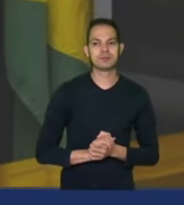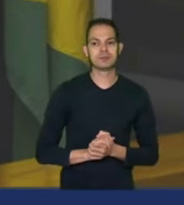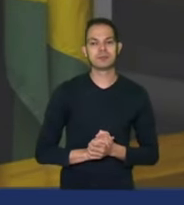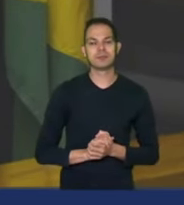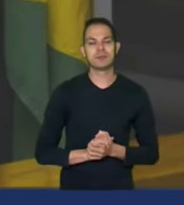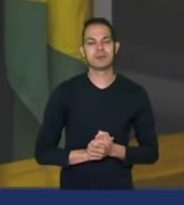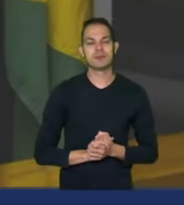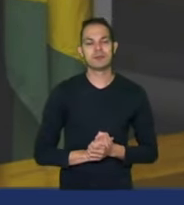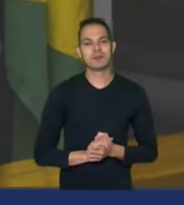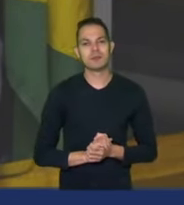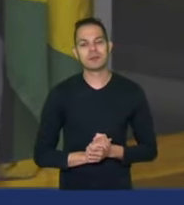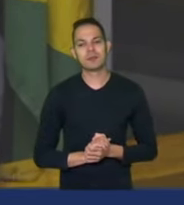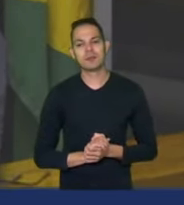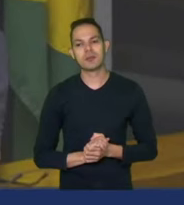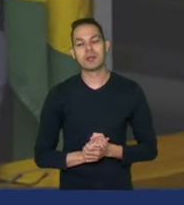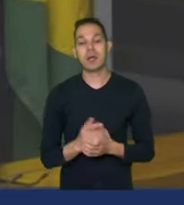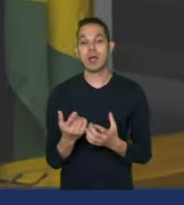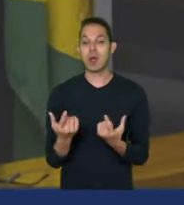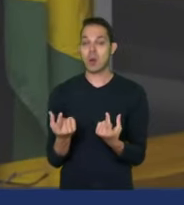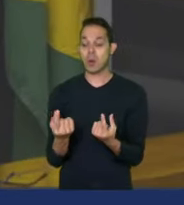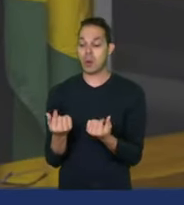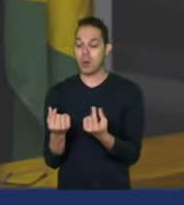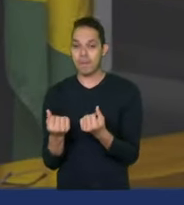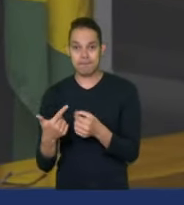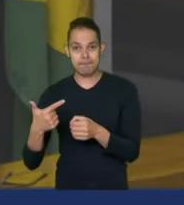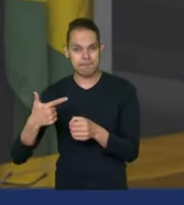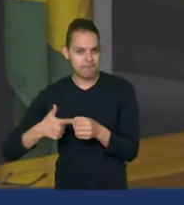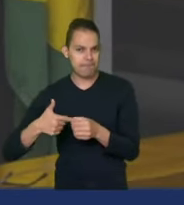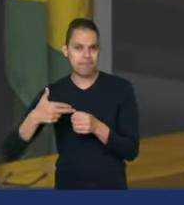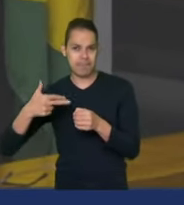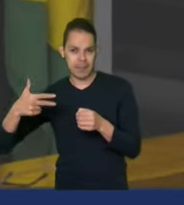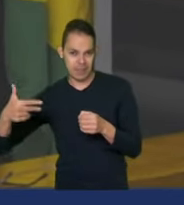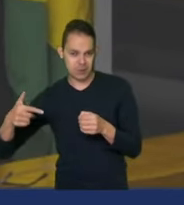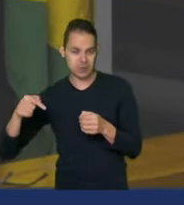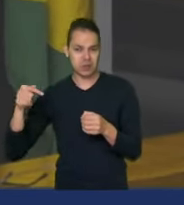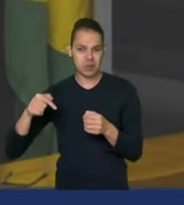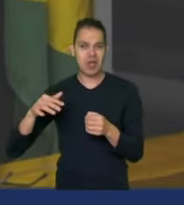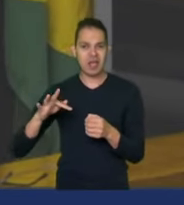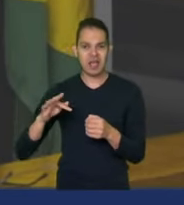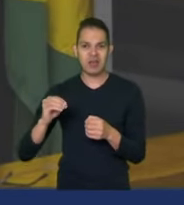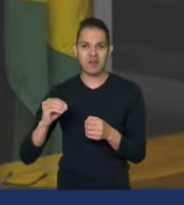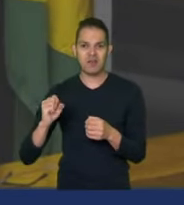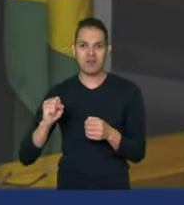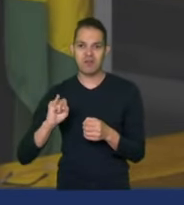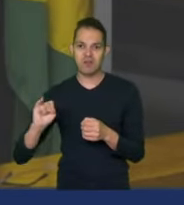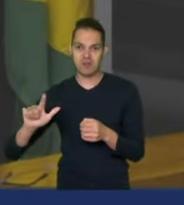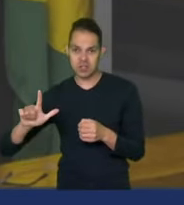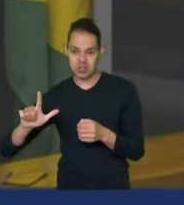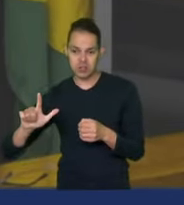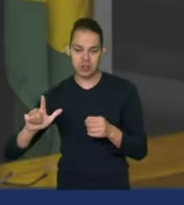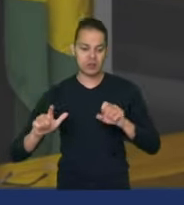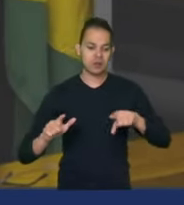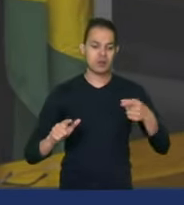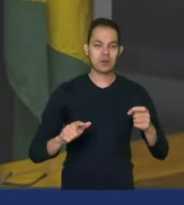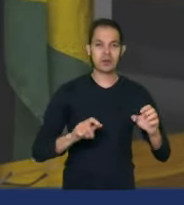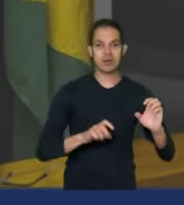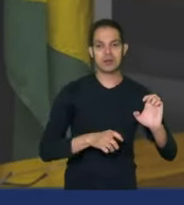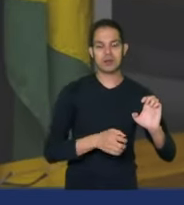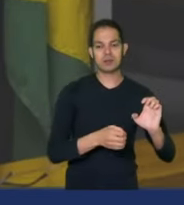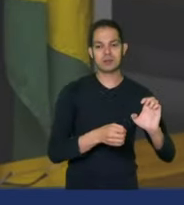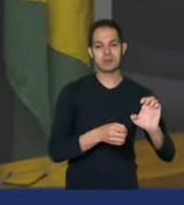relativismo entre o preço do petróleo, que é um combustível fóssil, com o preço do etanol, que é um combustível